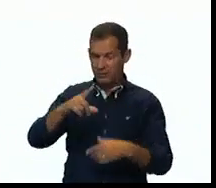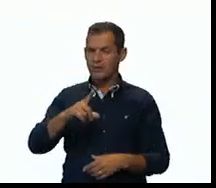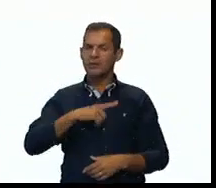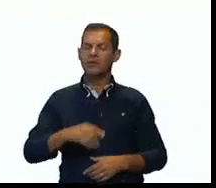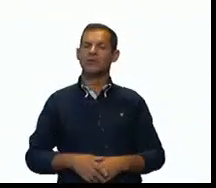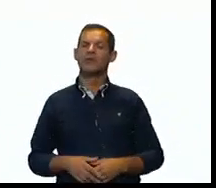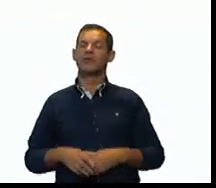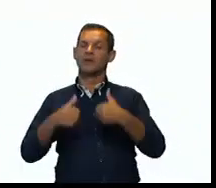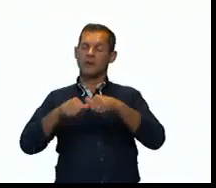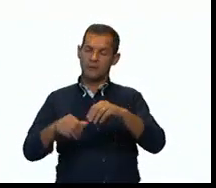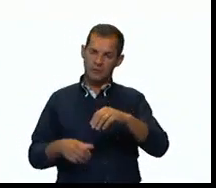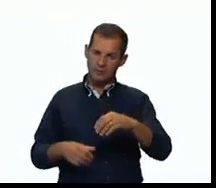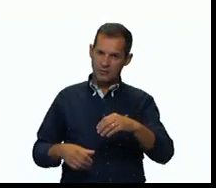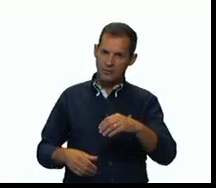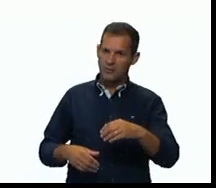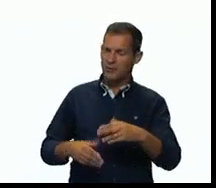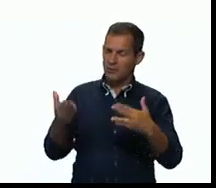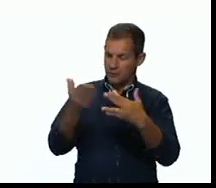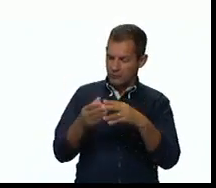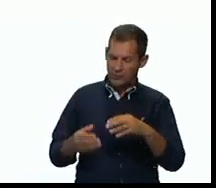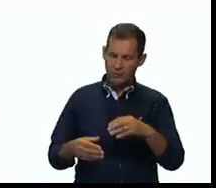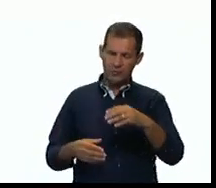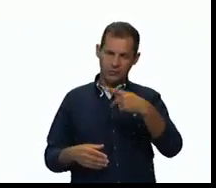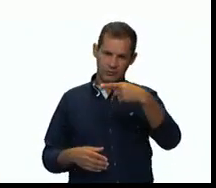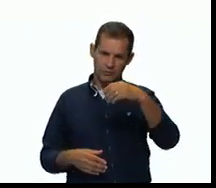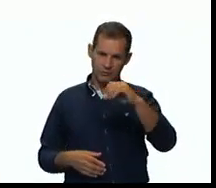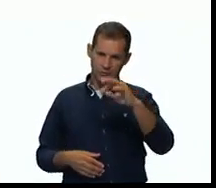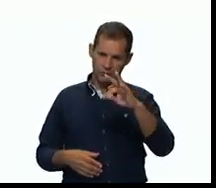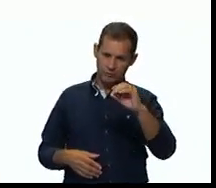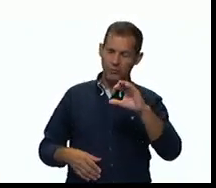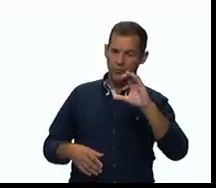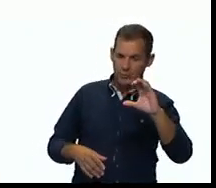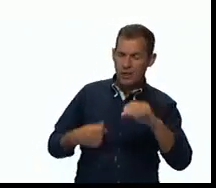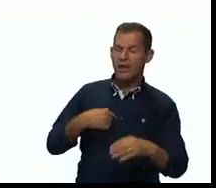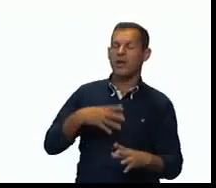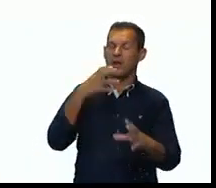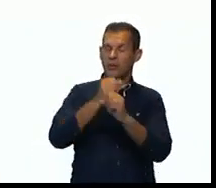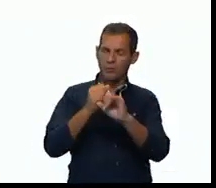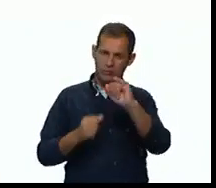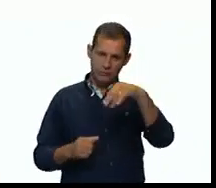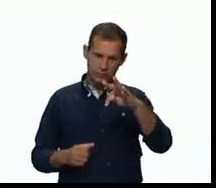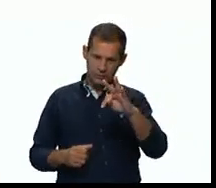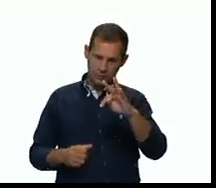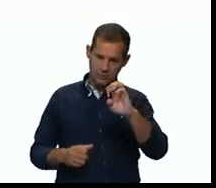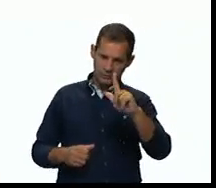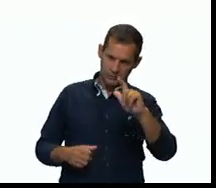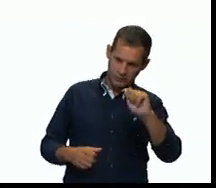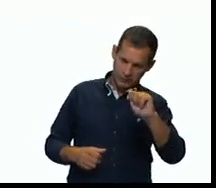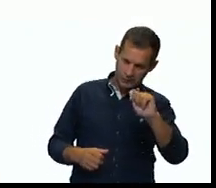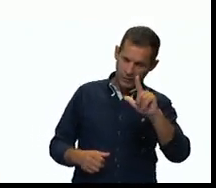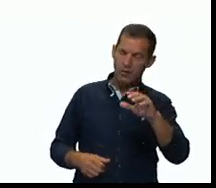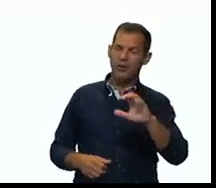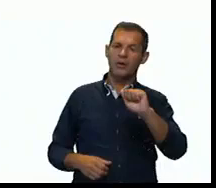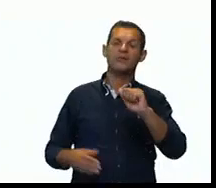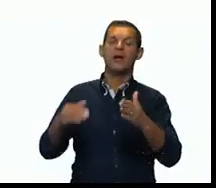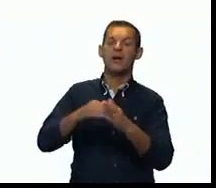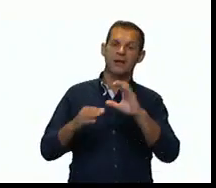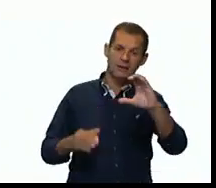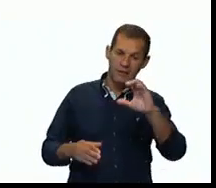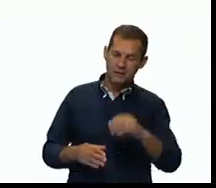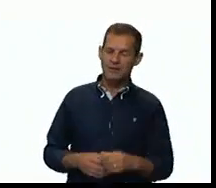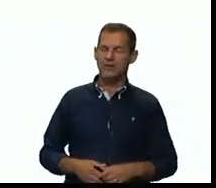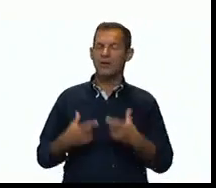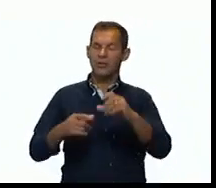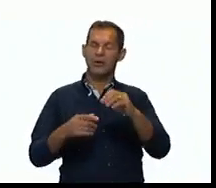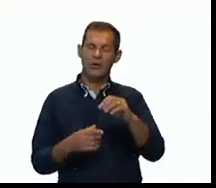tenho esse pedaço até o ponto C. Então, eu vou calcular a integral de A a C da área A1,